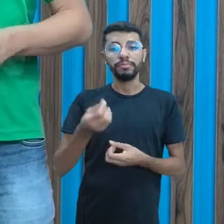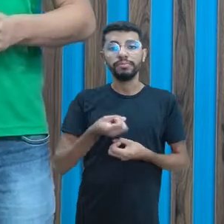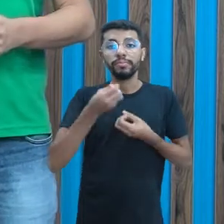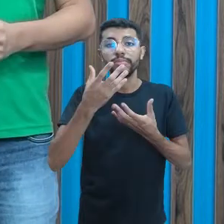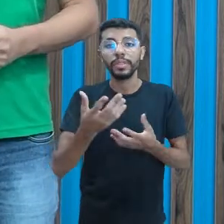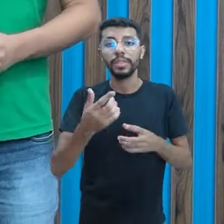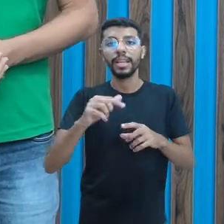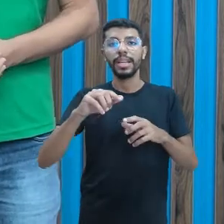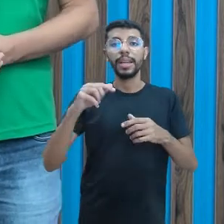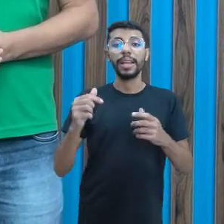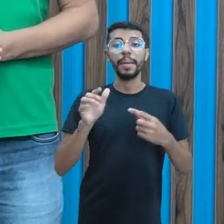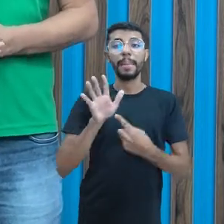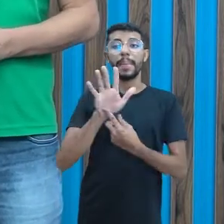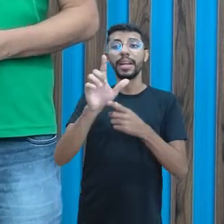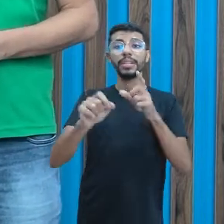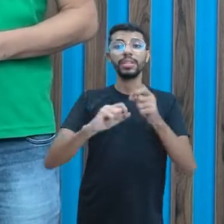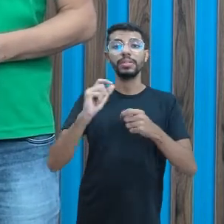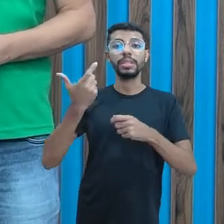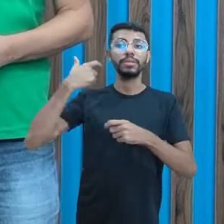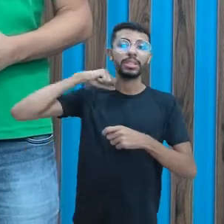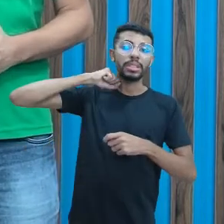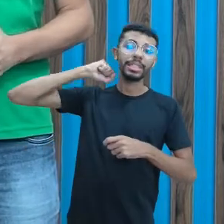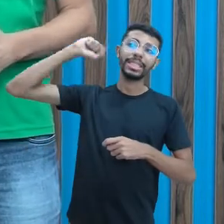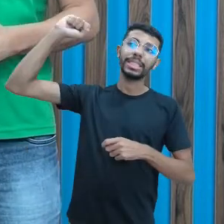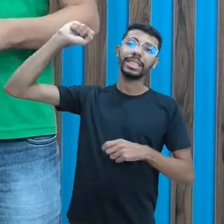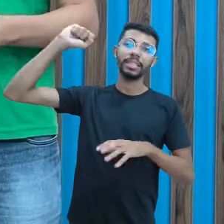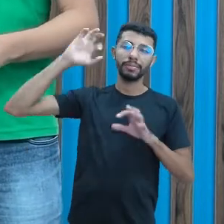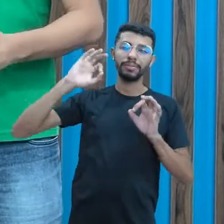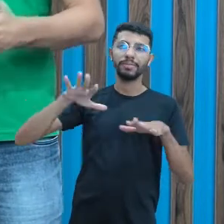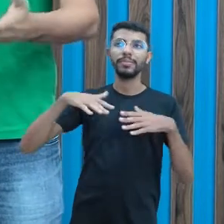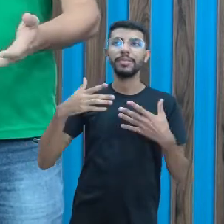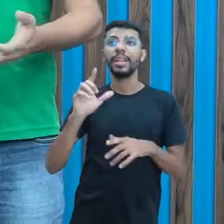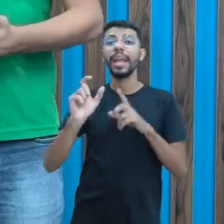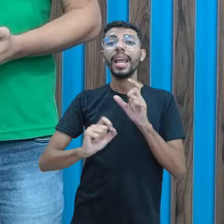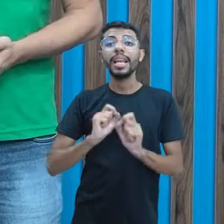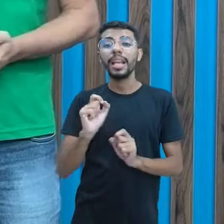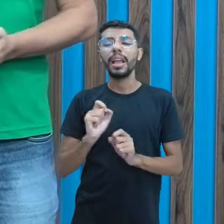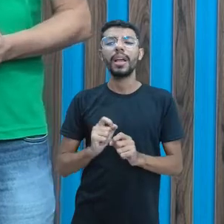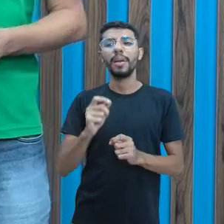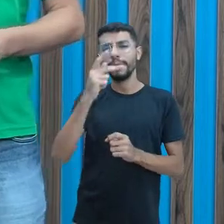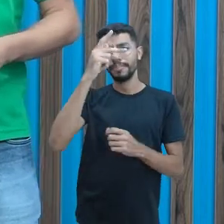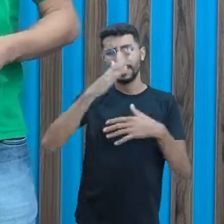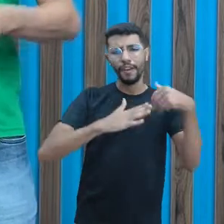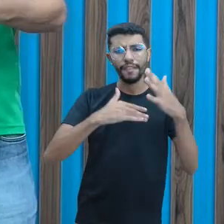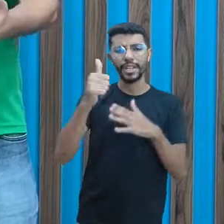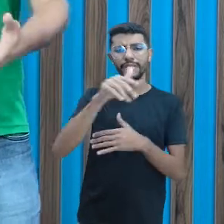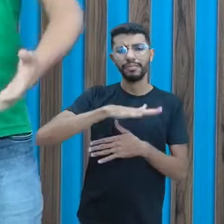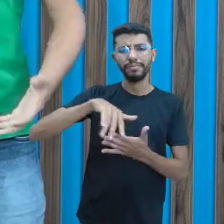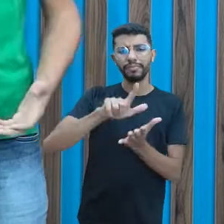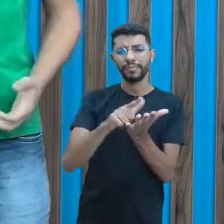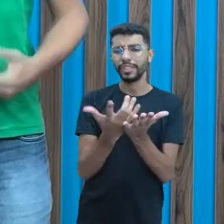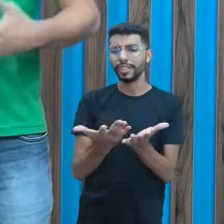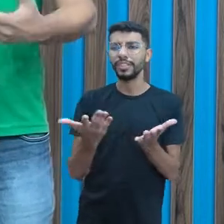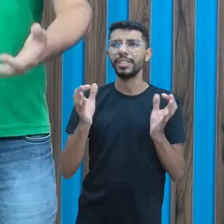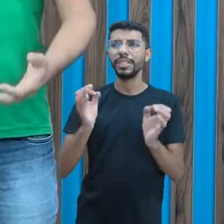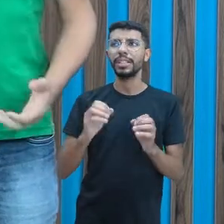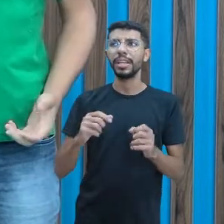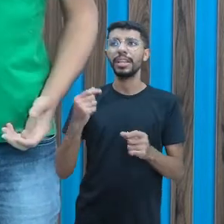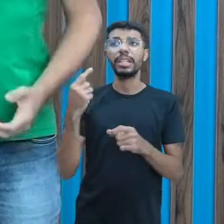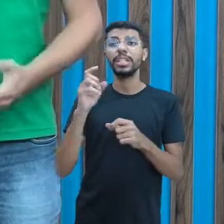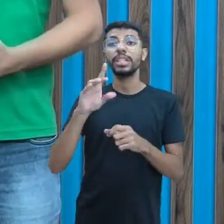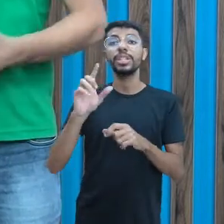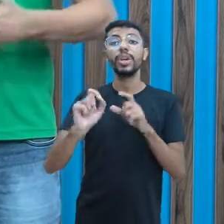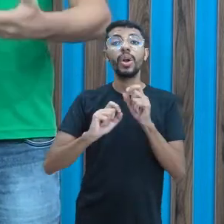um dos momentos dramáticos dessa ditadura, né, o caso de um jornalista que, né, foi perseguido por estar ali